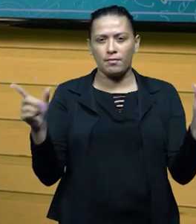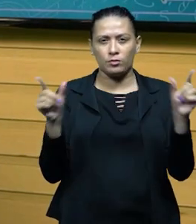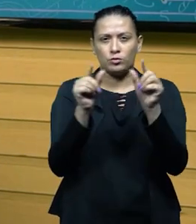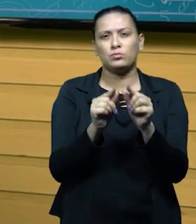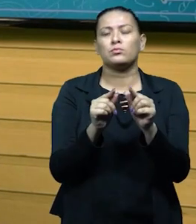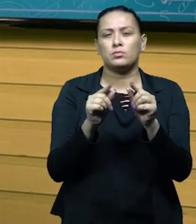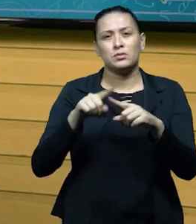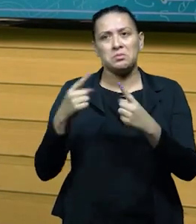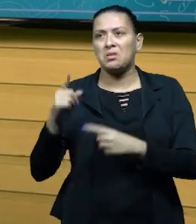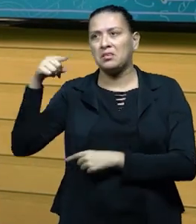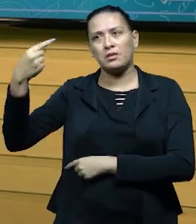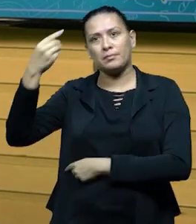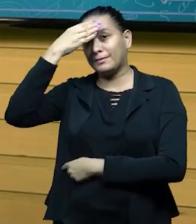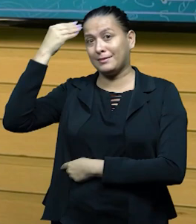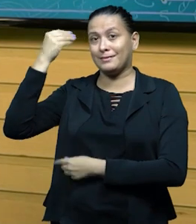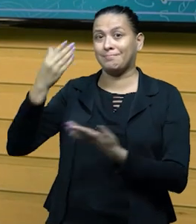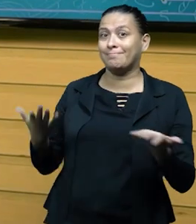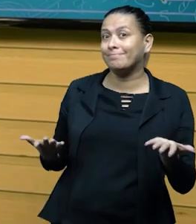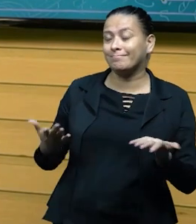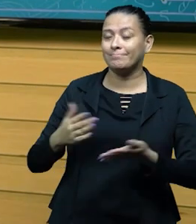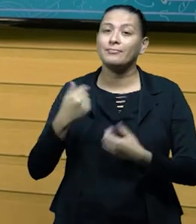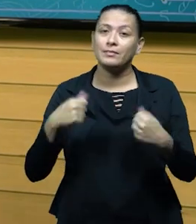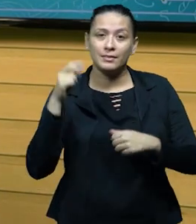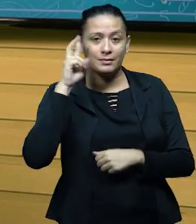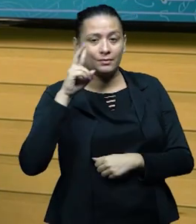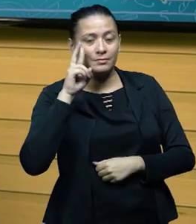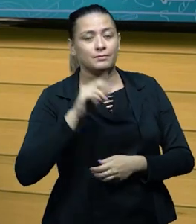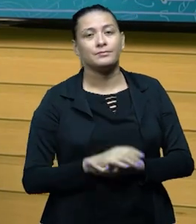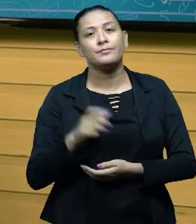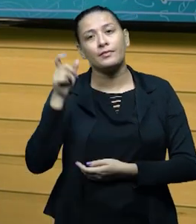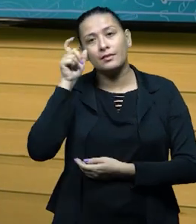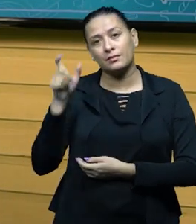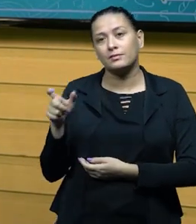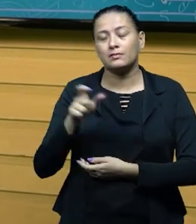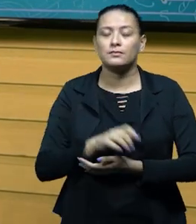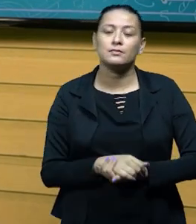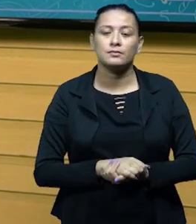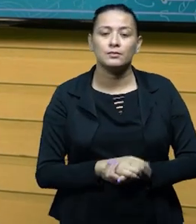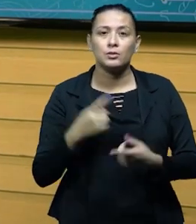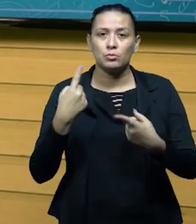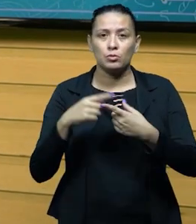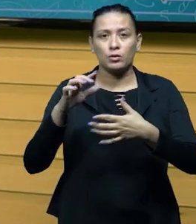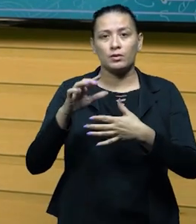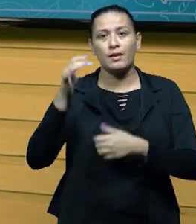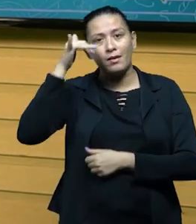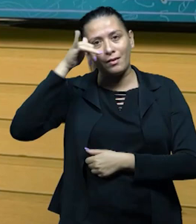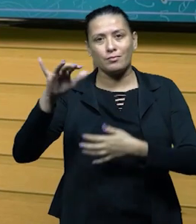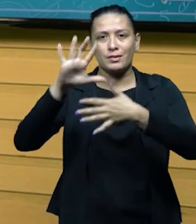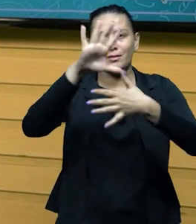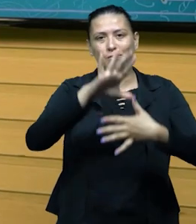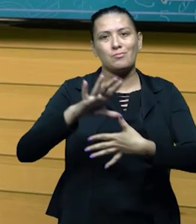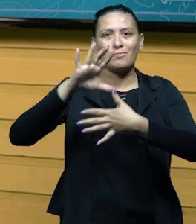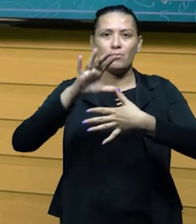de tão abreviado você não sabe qual palavra é aquela as abreviações são interessantes porque não deixa o mapa mental